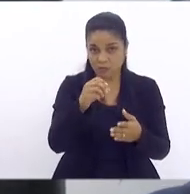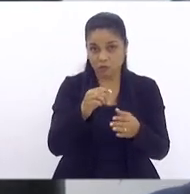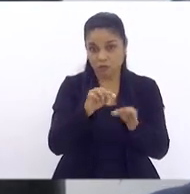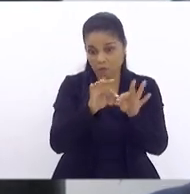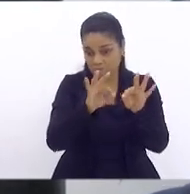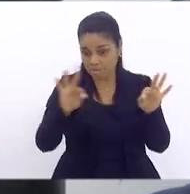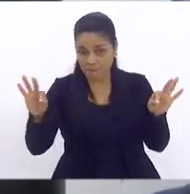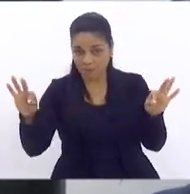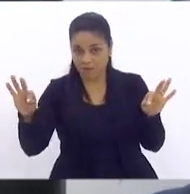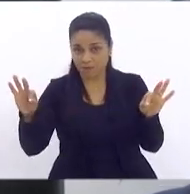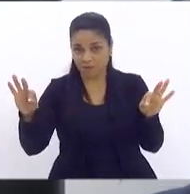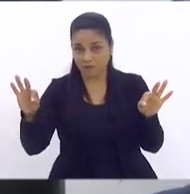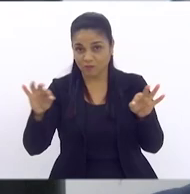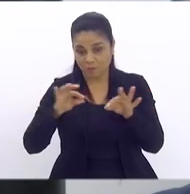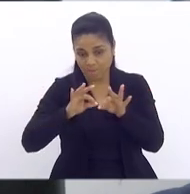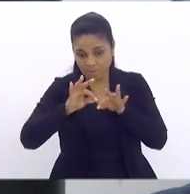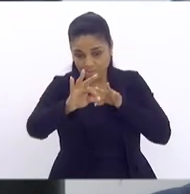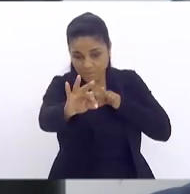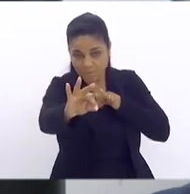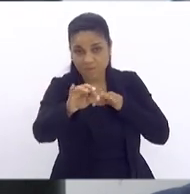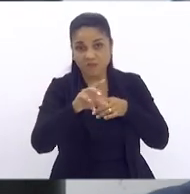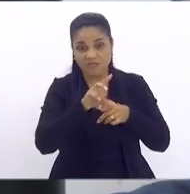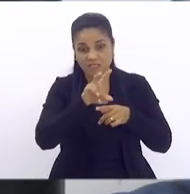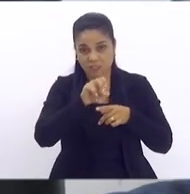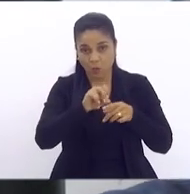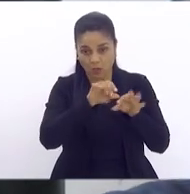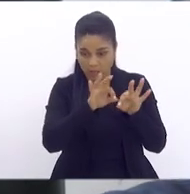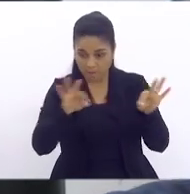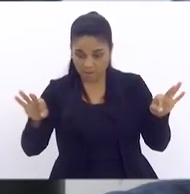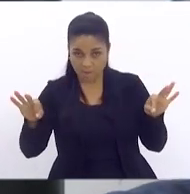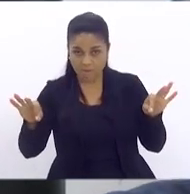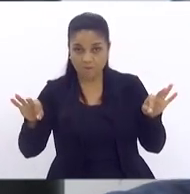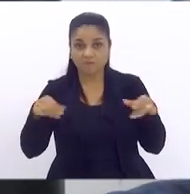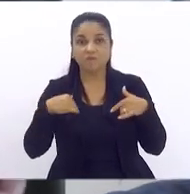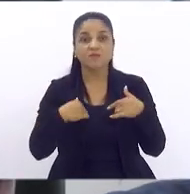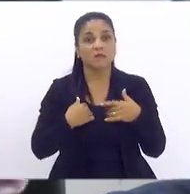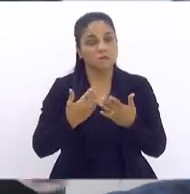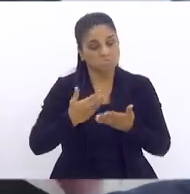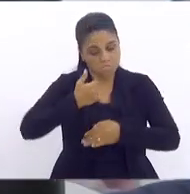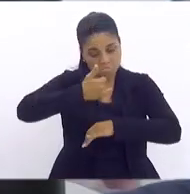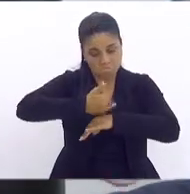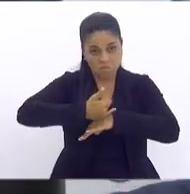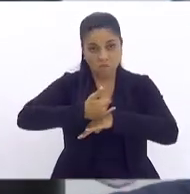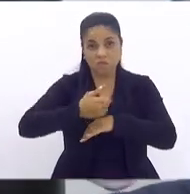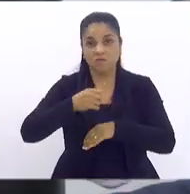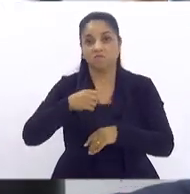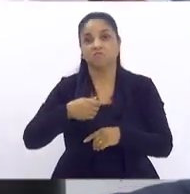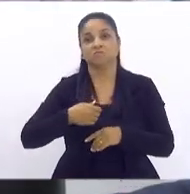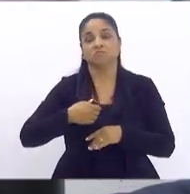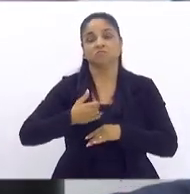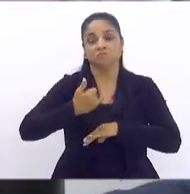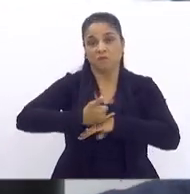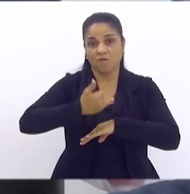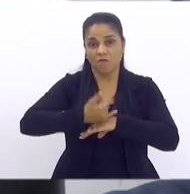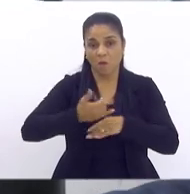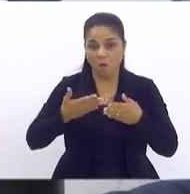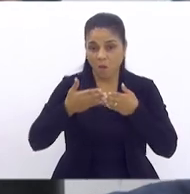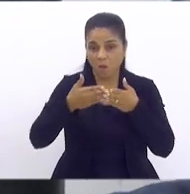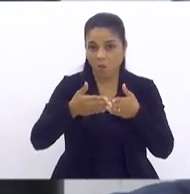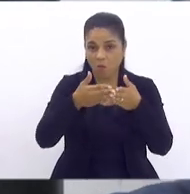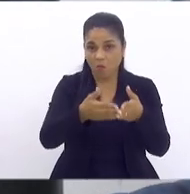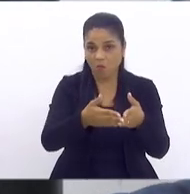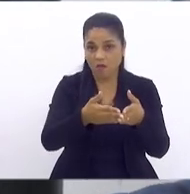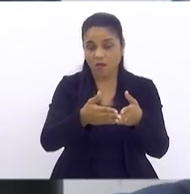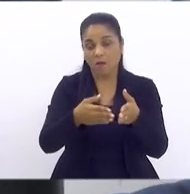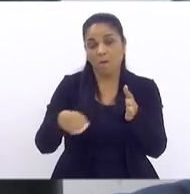de largura, tem 180 mil toneladas de minério, quando você tem de óleo ali dentro? Muito, porque o navio estava se deslocando para onde? Saindo do posto da Guaíra para